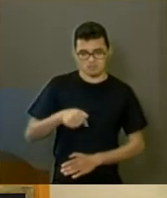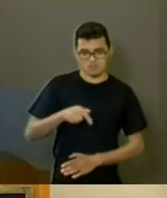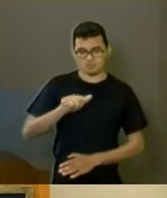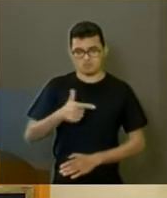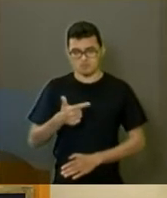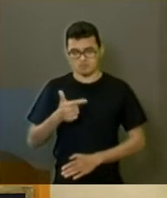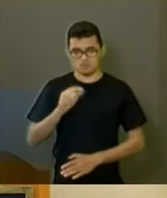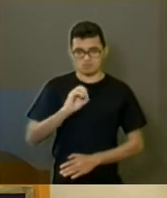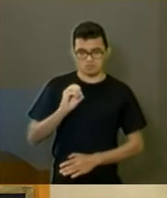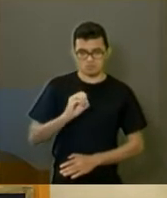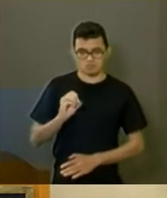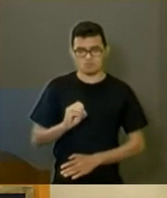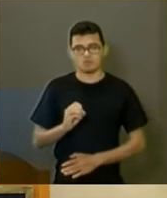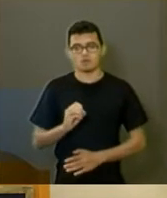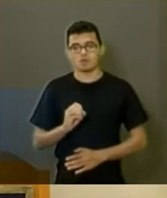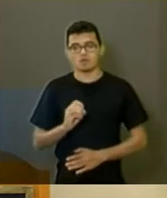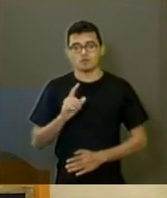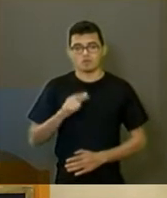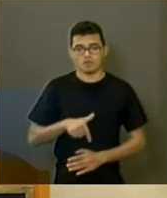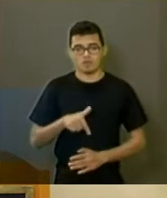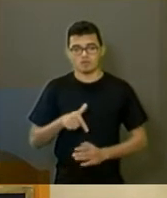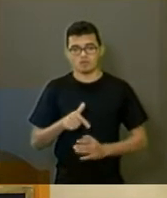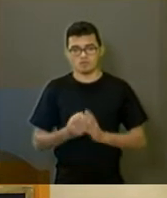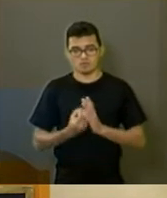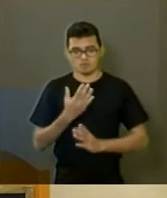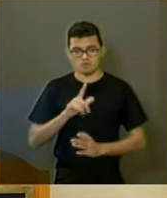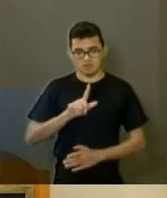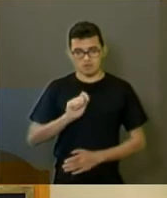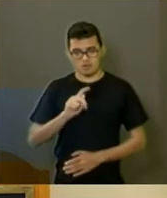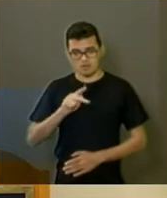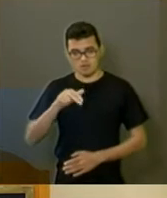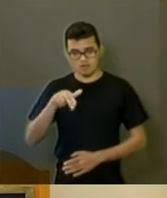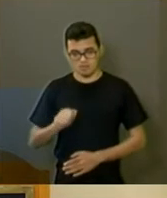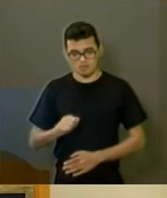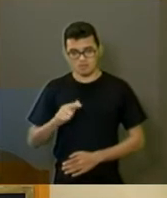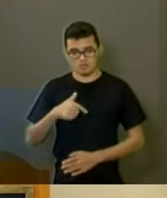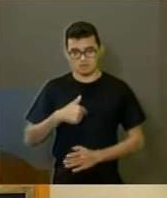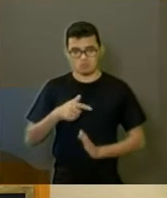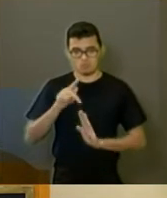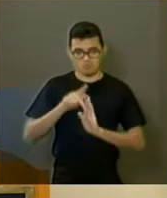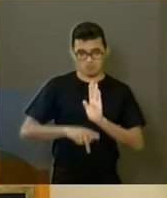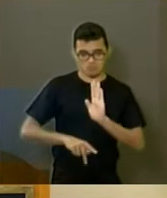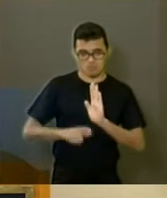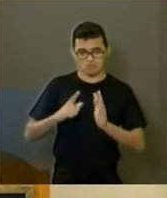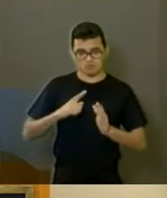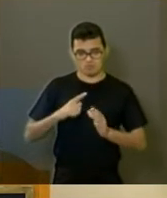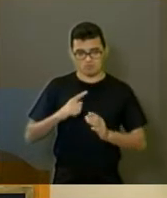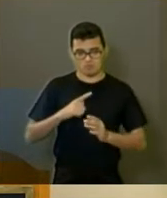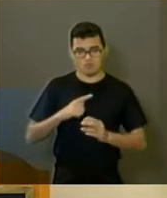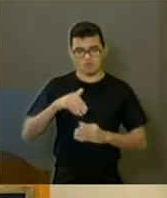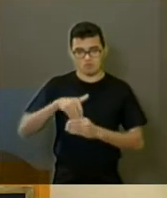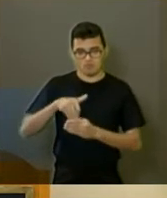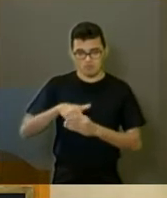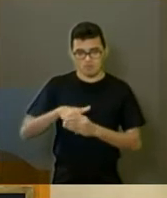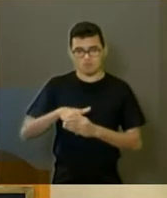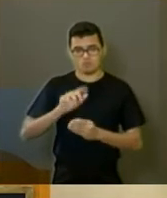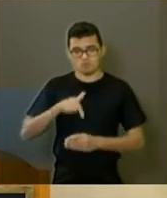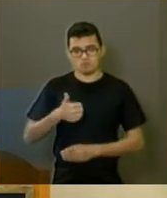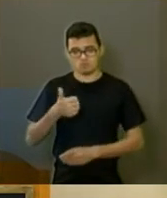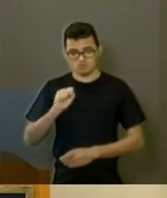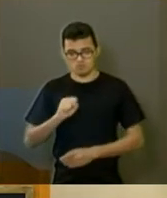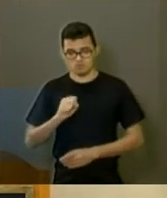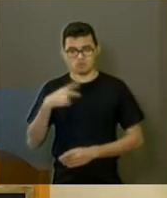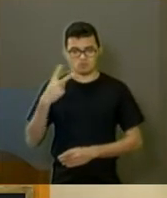2016, iniciativa do vereador doutor Lapena, lembrando que esse projeto foi votado pelos 18 vereadores.